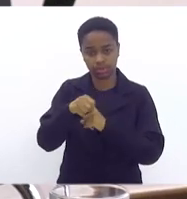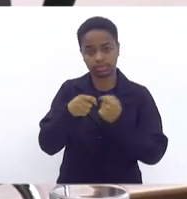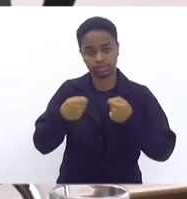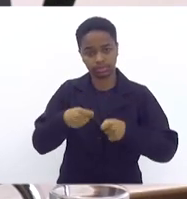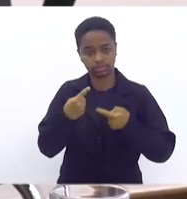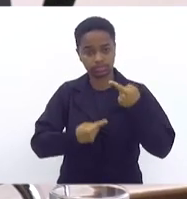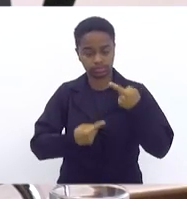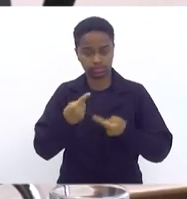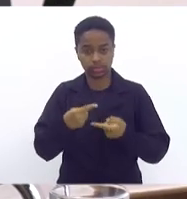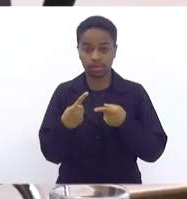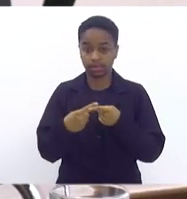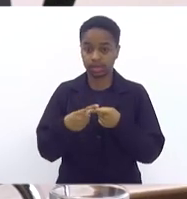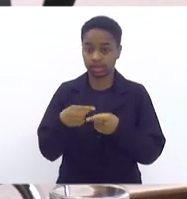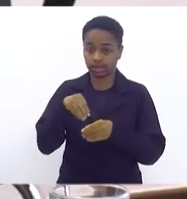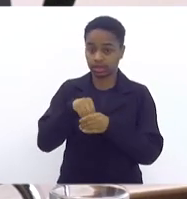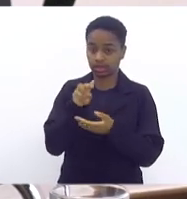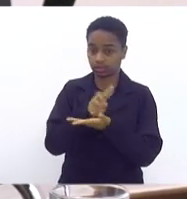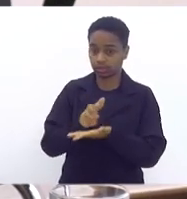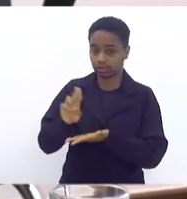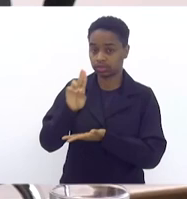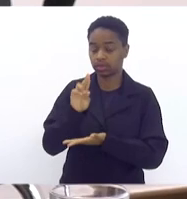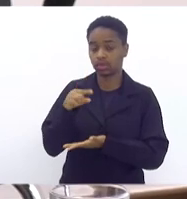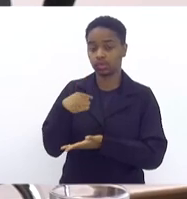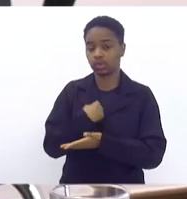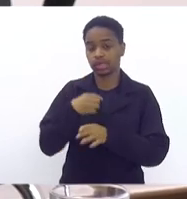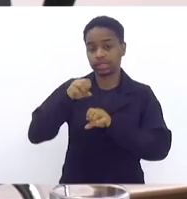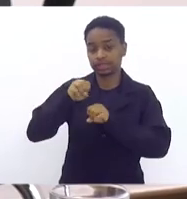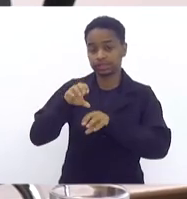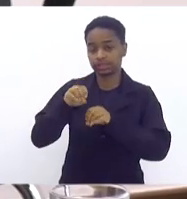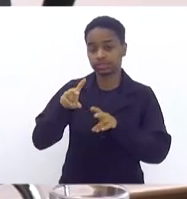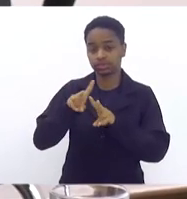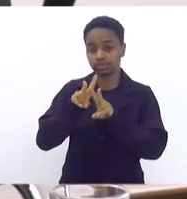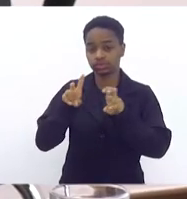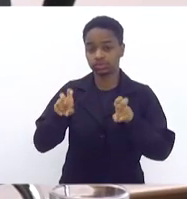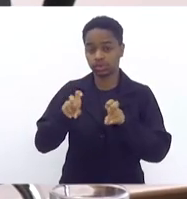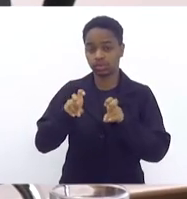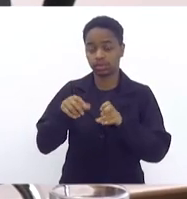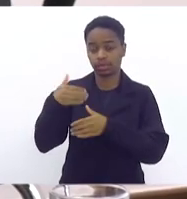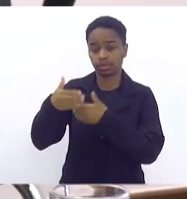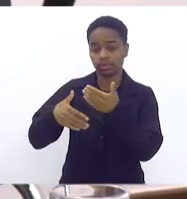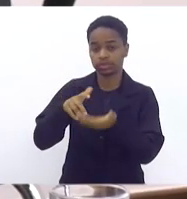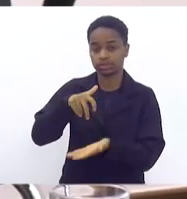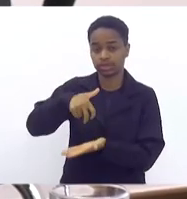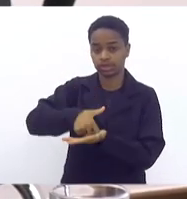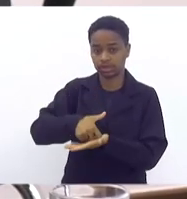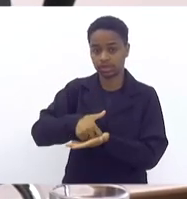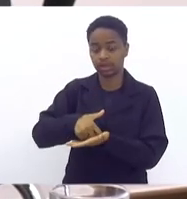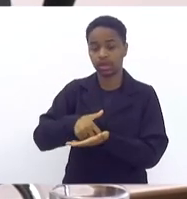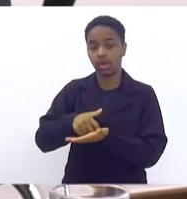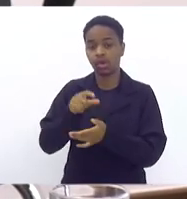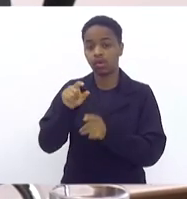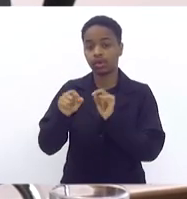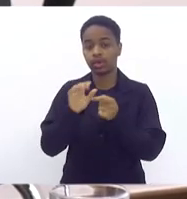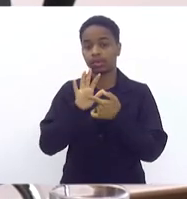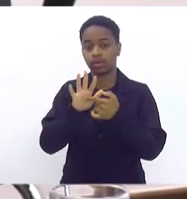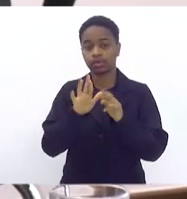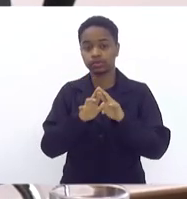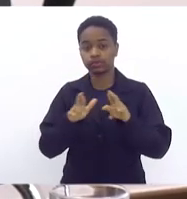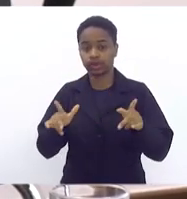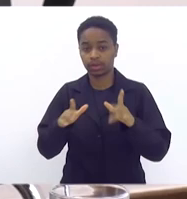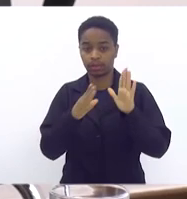fala nas universidades quando ensina processo penal que é a minha cadeira que o que diferencia um modelo